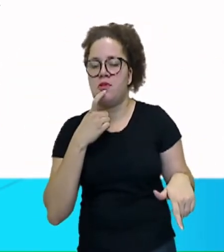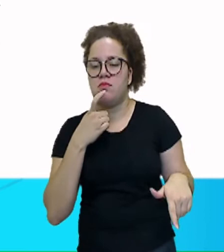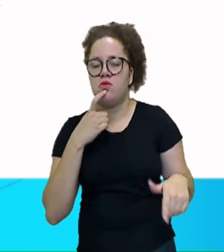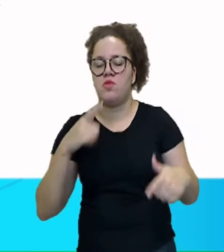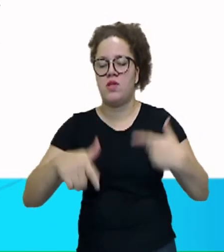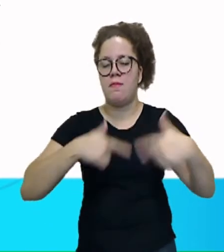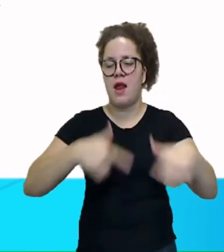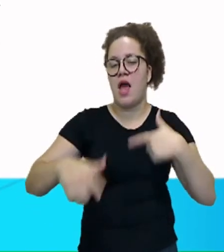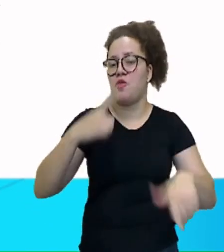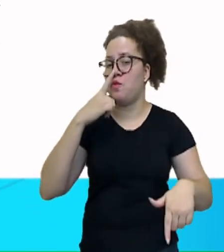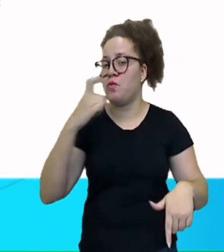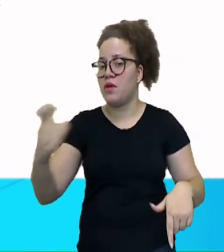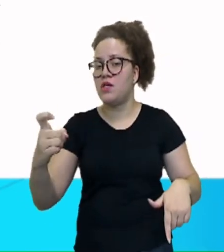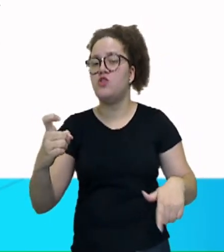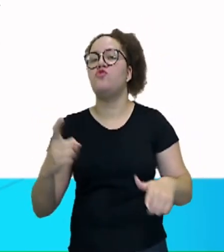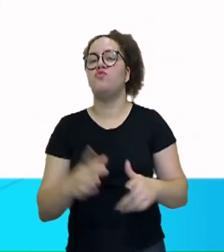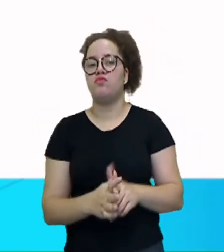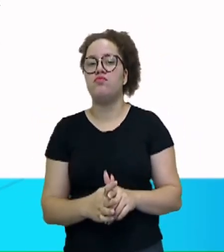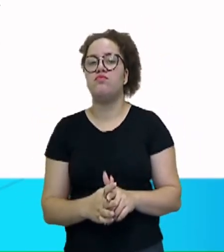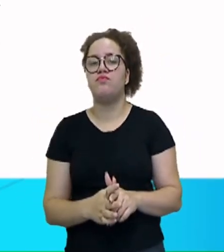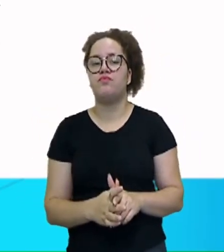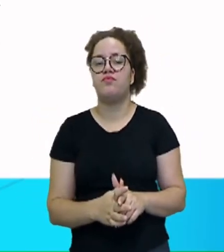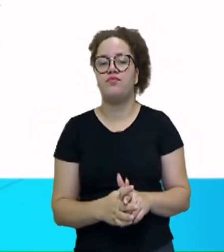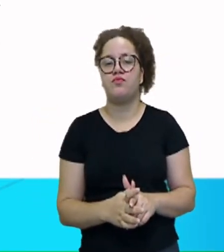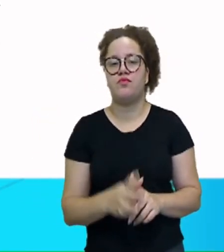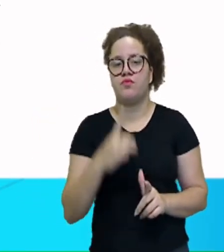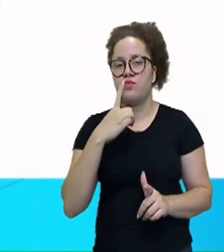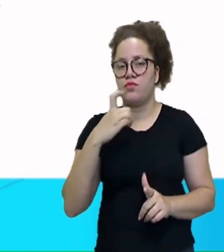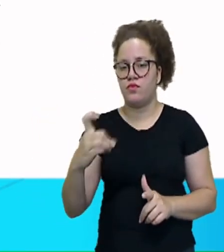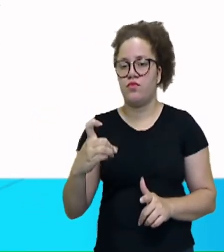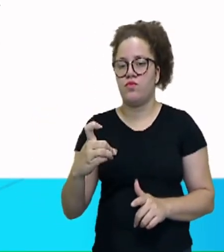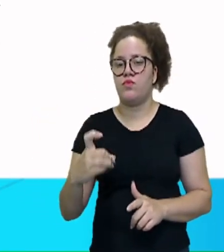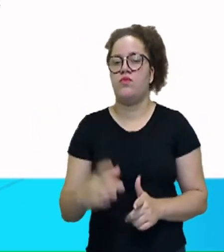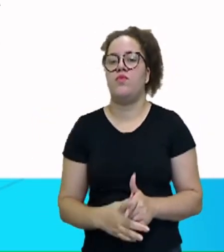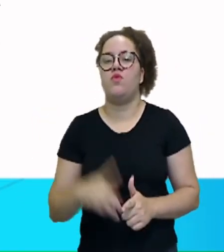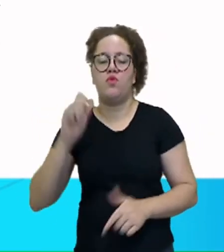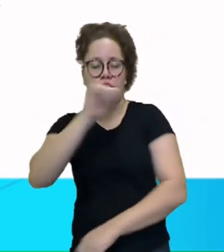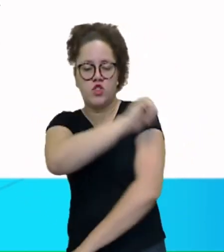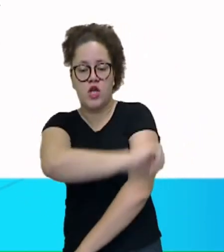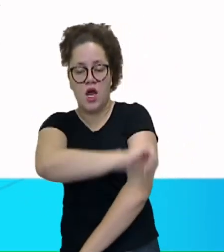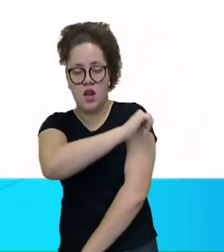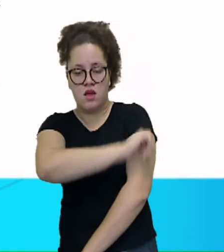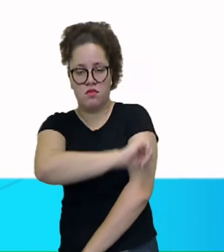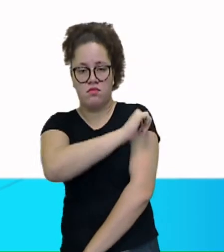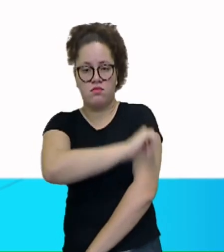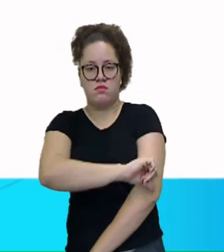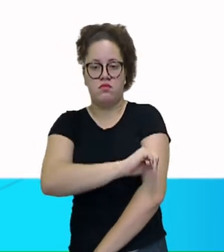lixo, né, o lixão de Jardim Gramacho, em Duque de Caxias, no Rio de Janeiro.